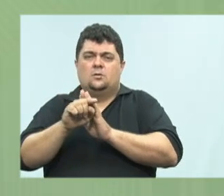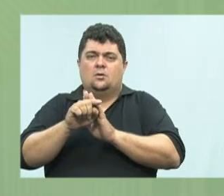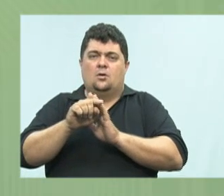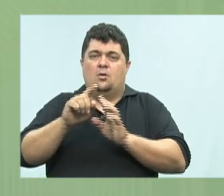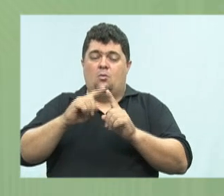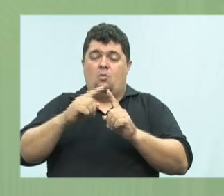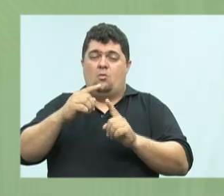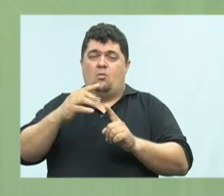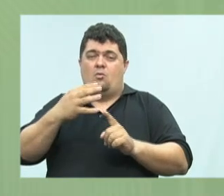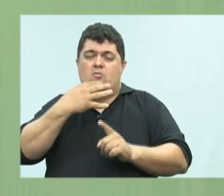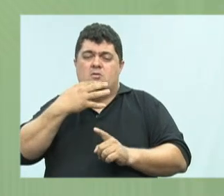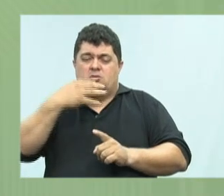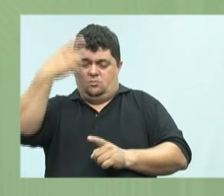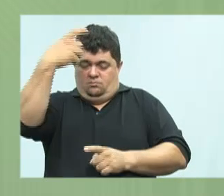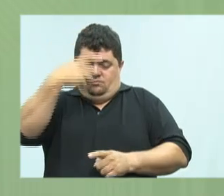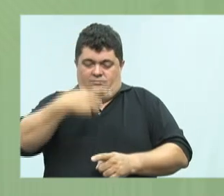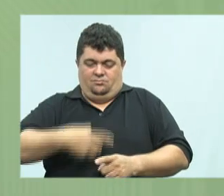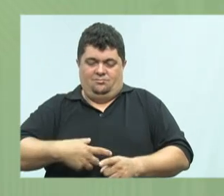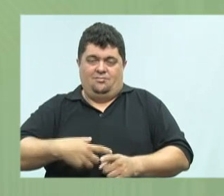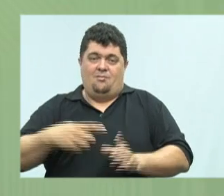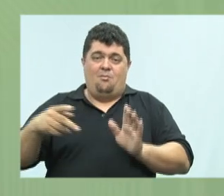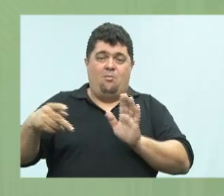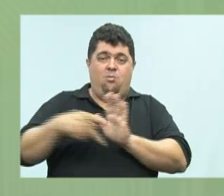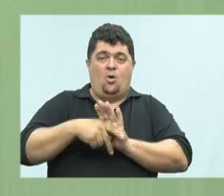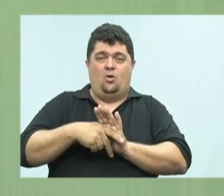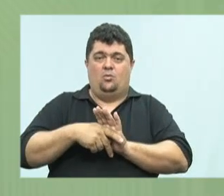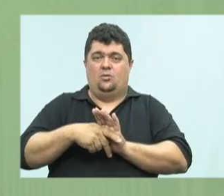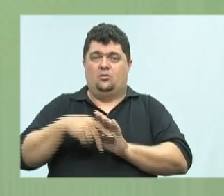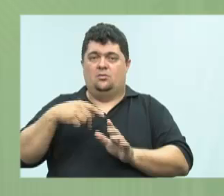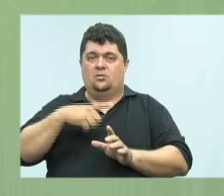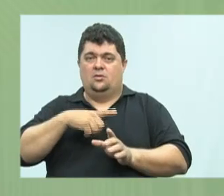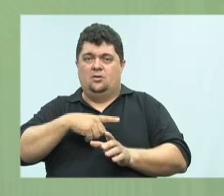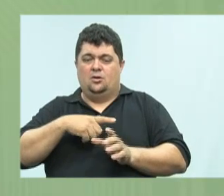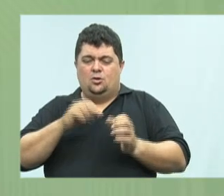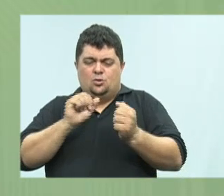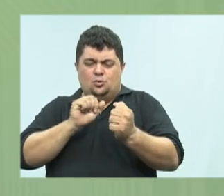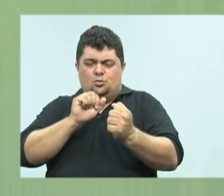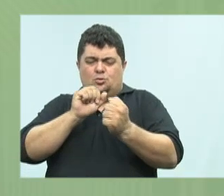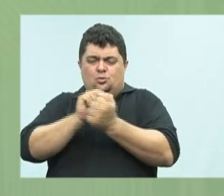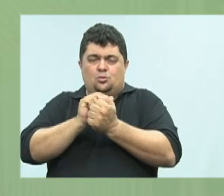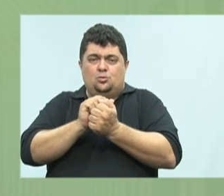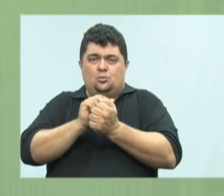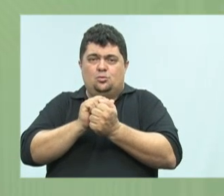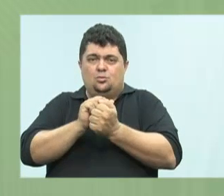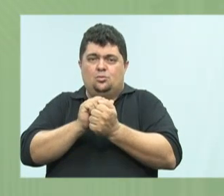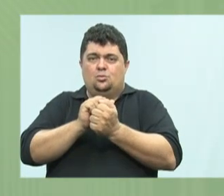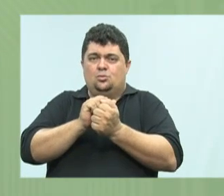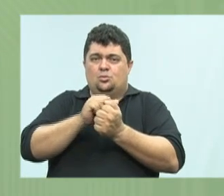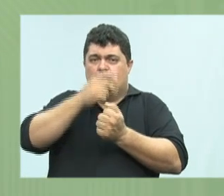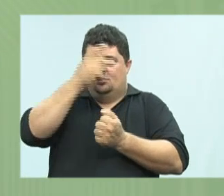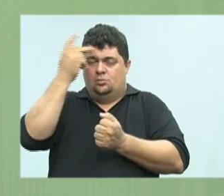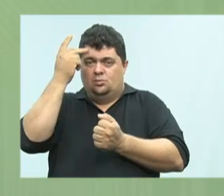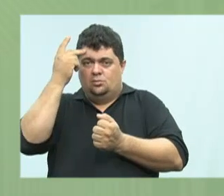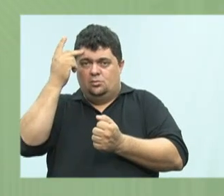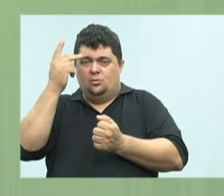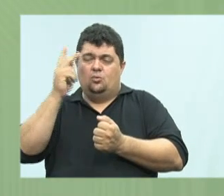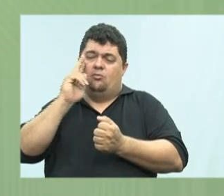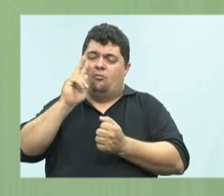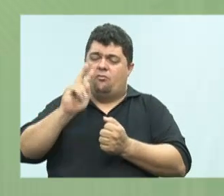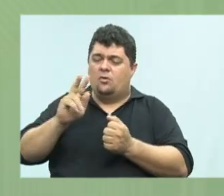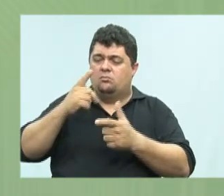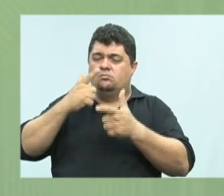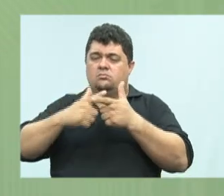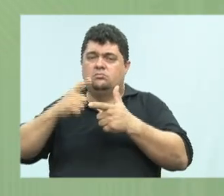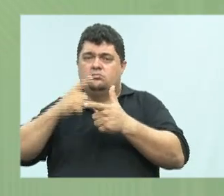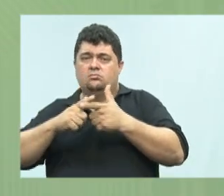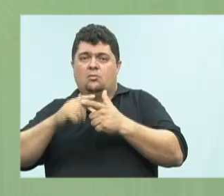empírica, que é concebida e realizada em estreita associação com uma ação